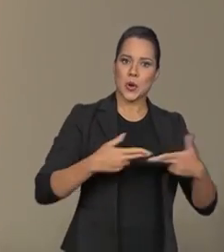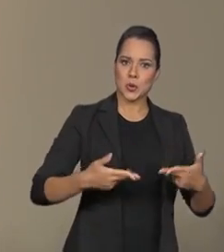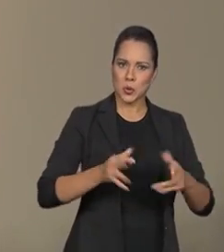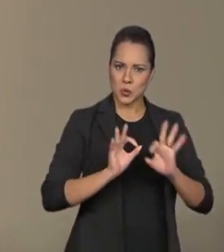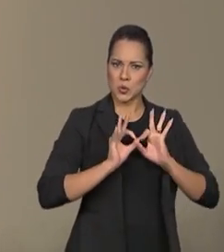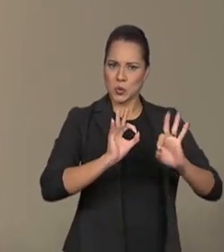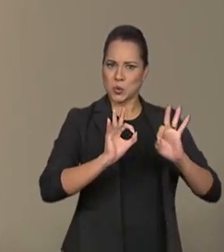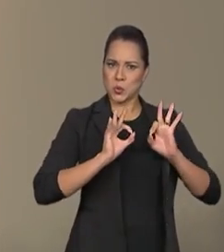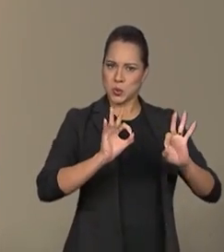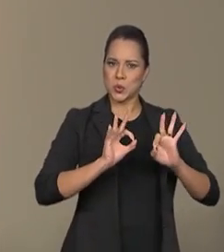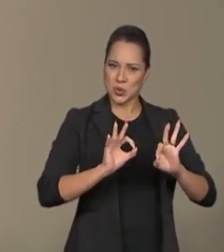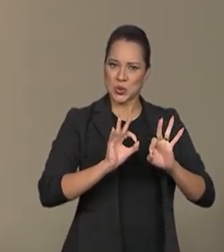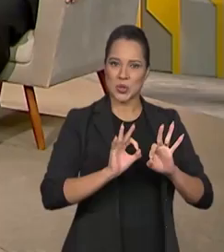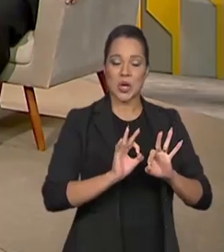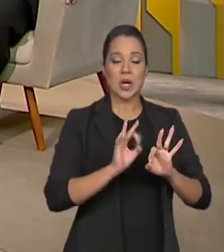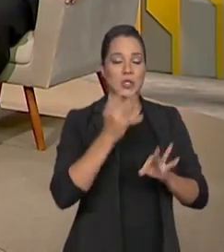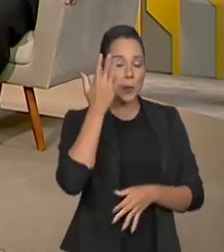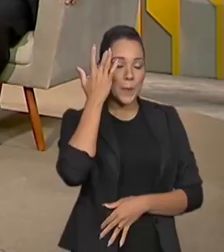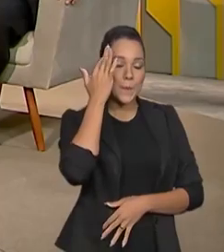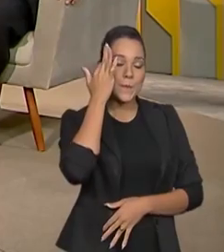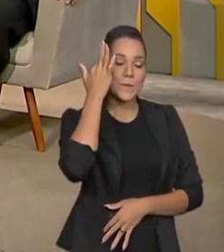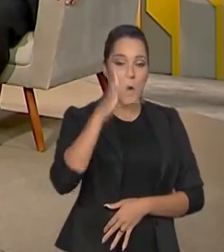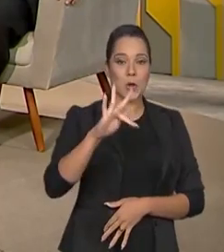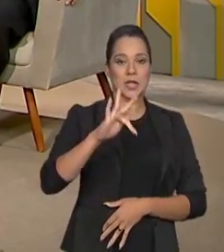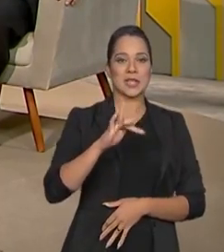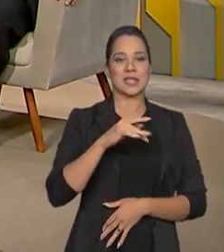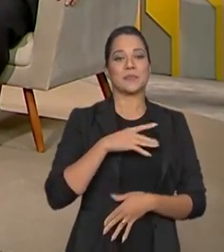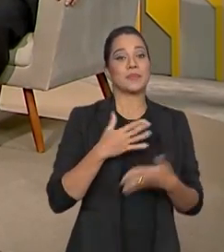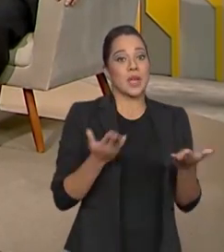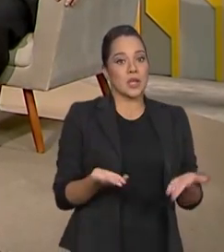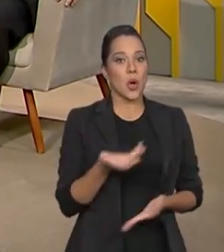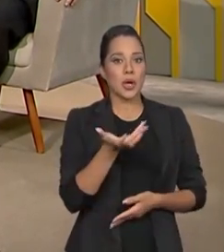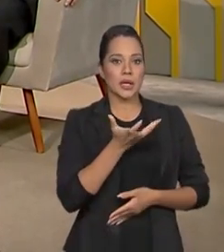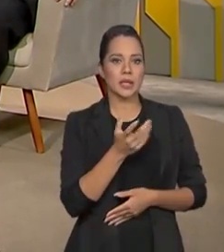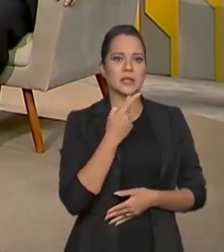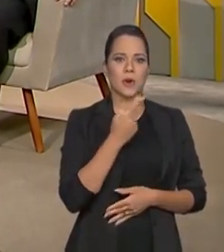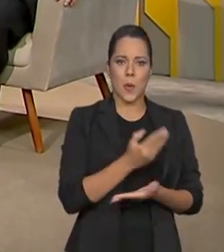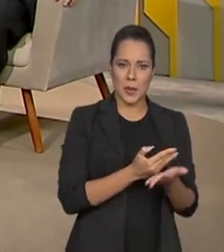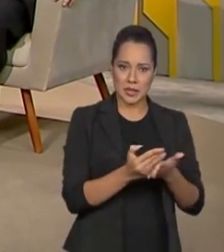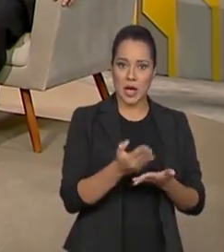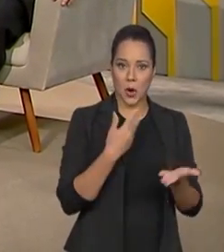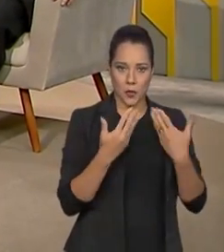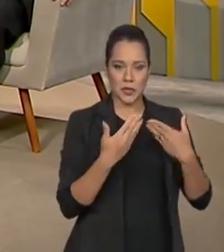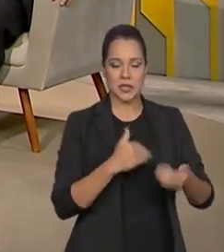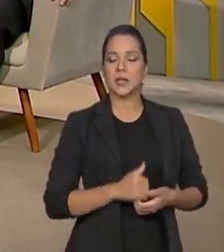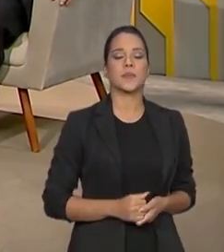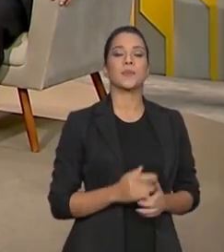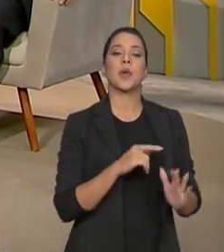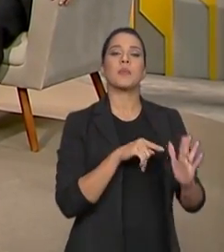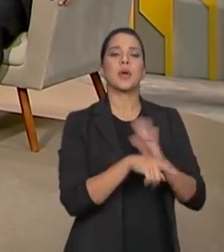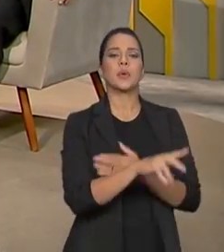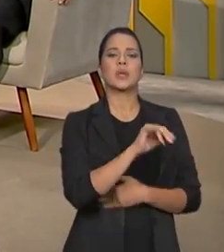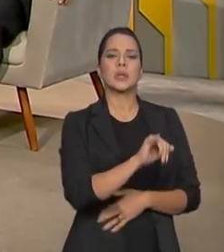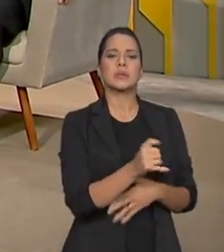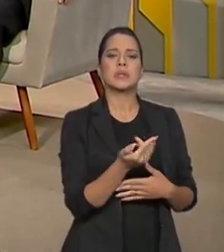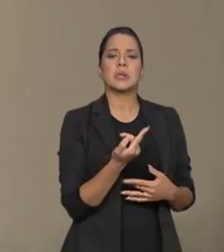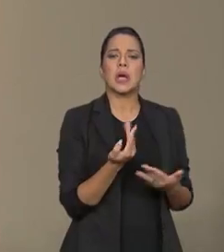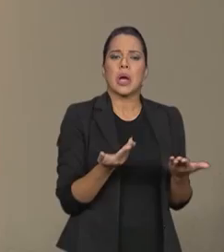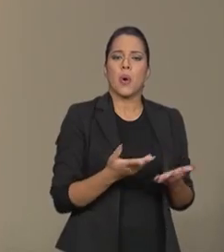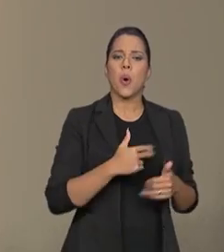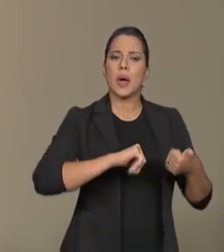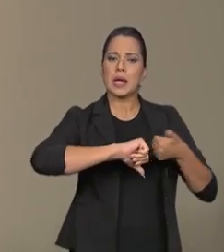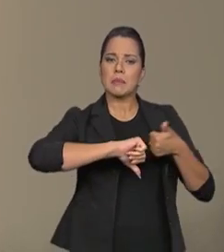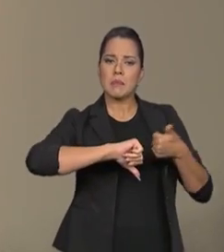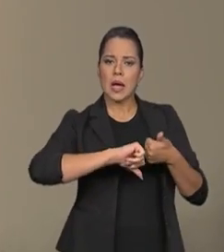sofisticados chegam no mercado e aí eu queria introduzir a conversa com o senhor perguntando se a razão desistido